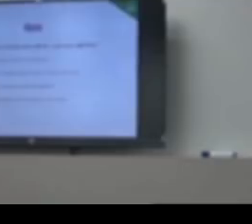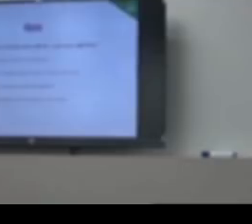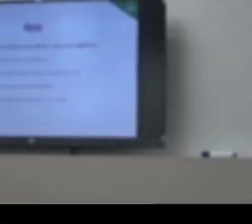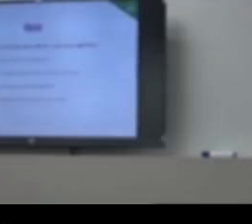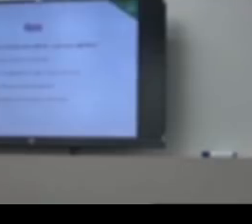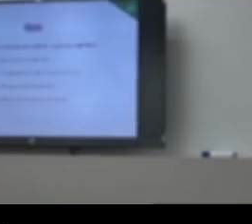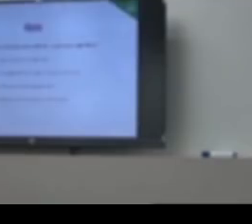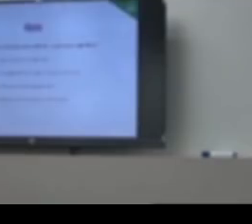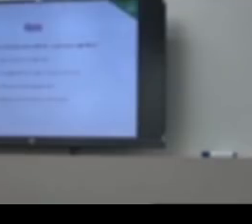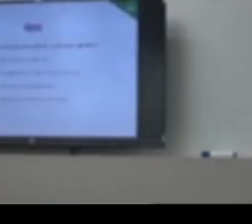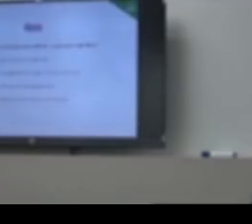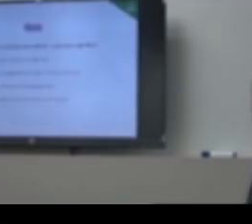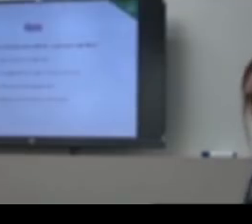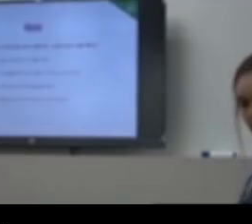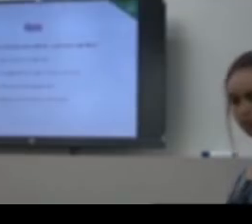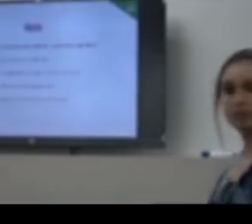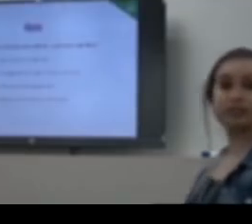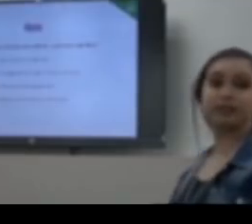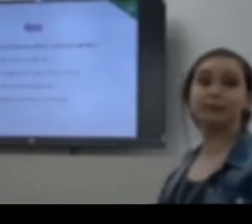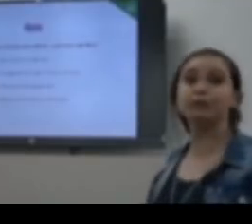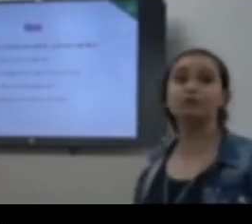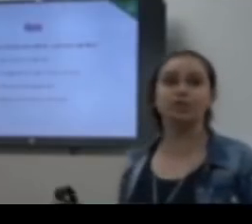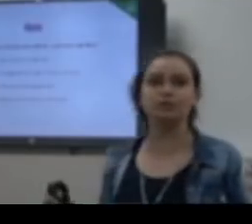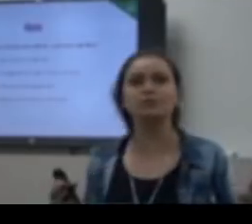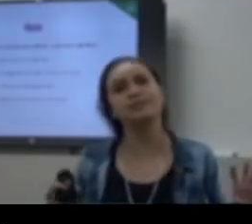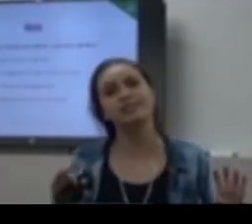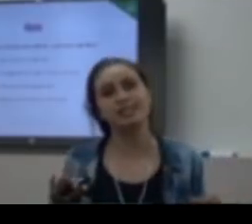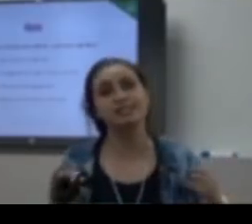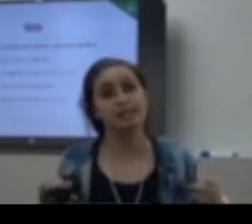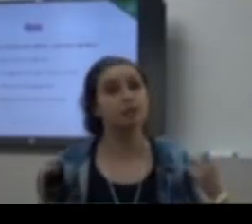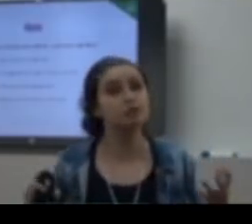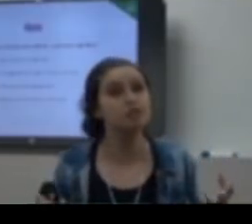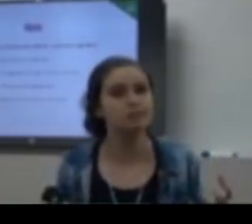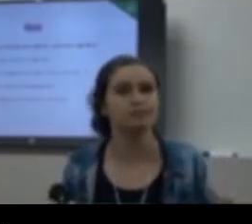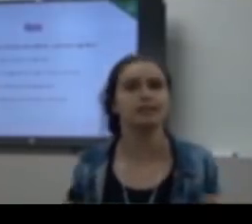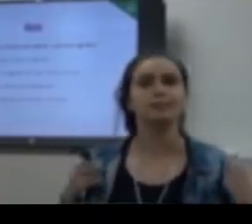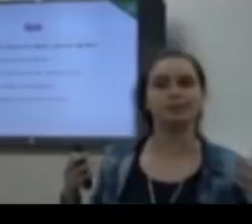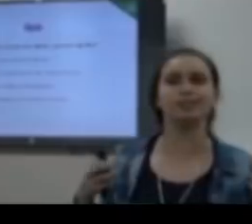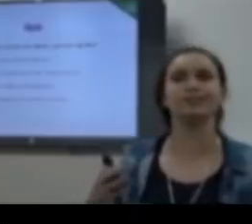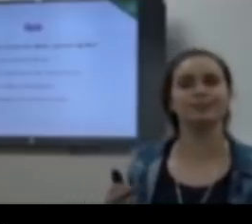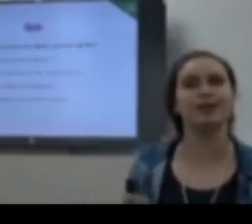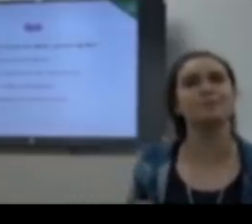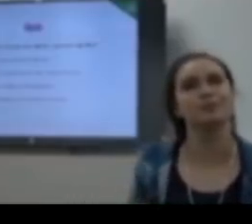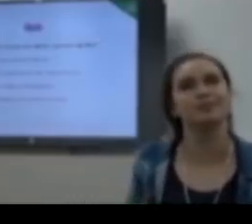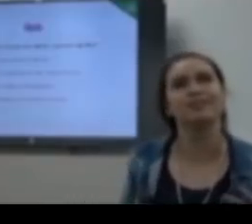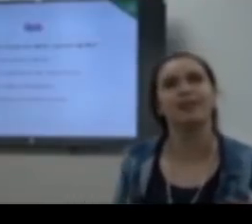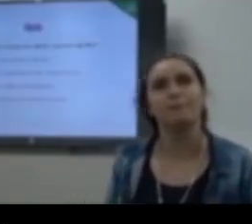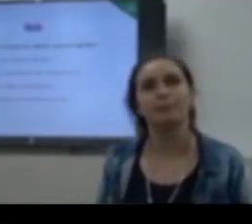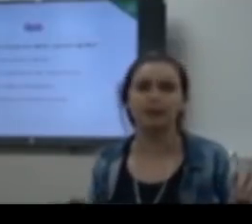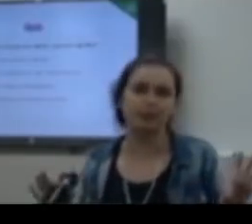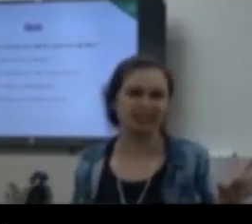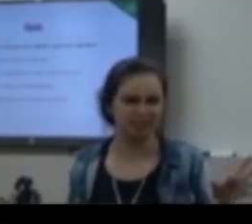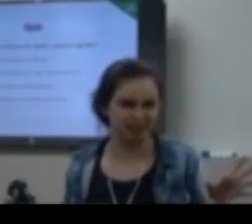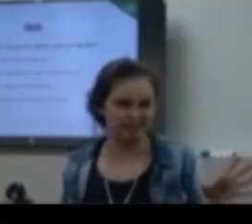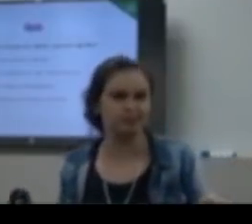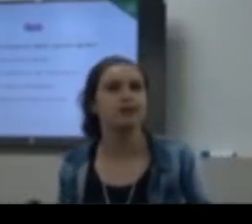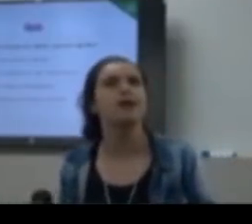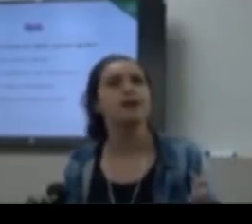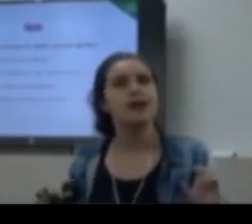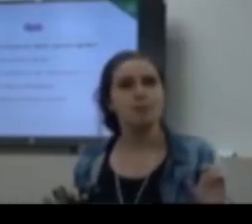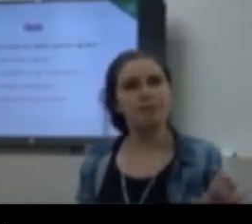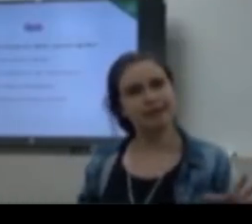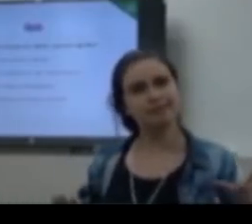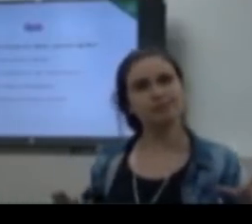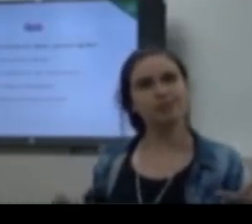E aí, gente? Conseguiram? A professora fala minutinhos, mas na verdade segundinhos, né? Pra gente não demorar muito. Então lá. Até porque tá